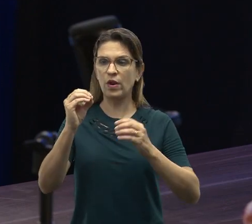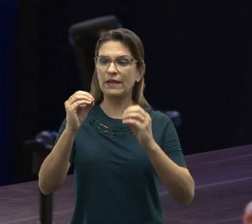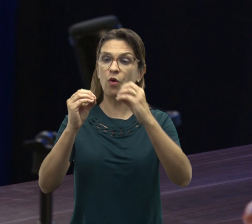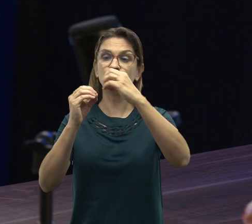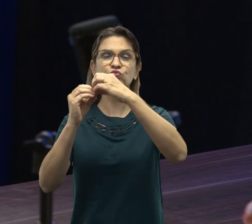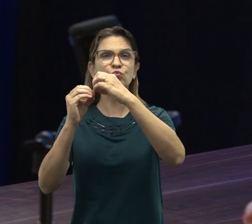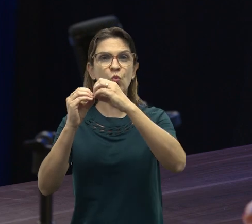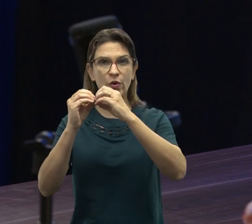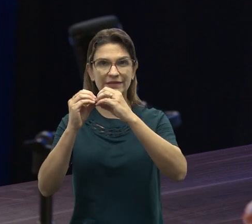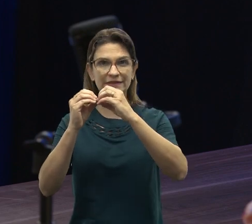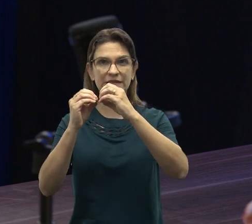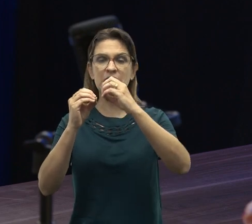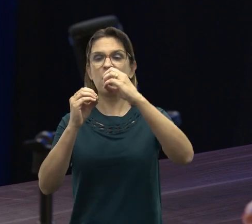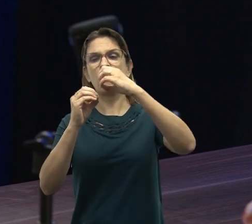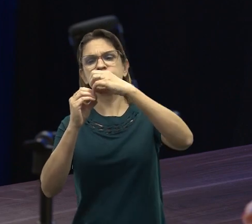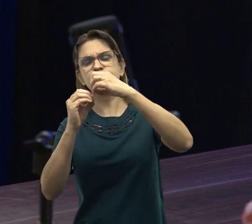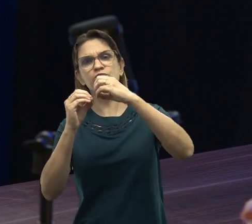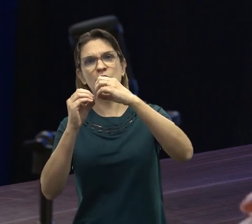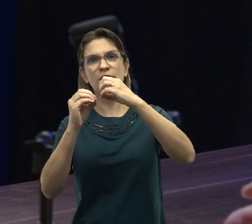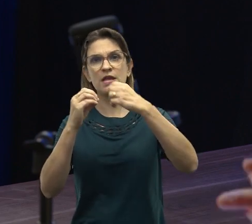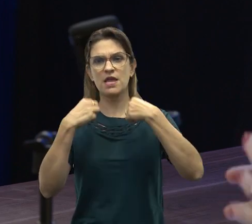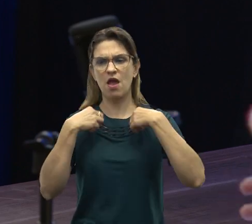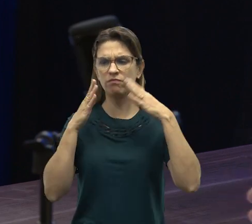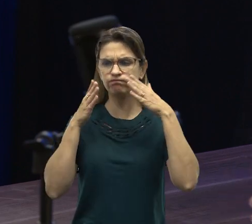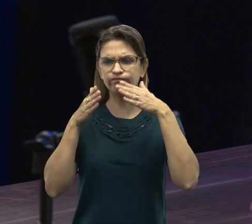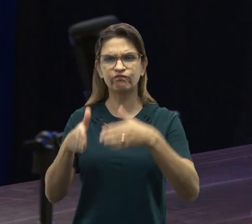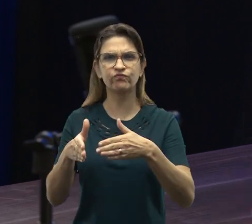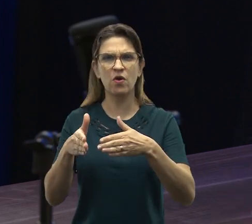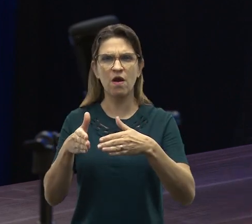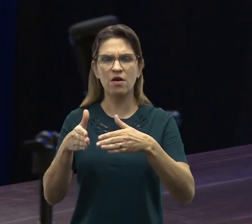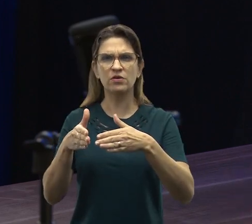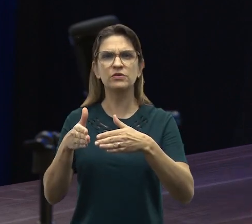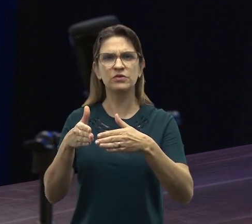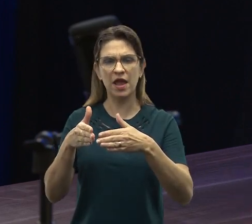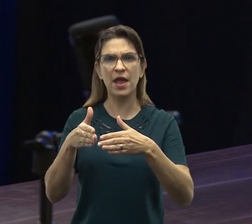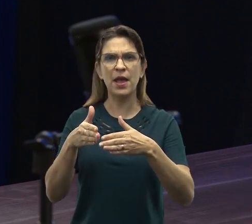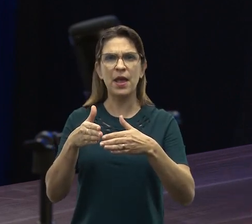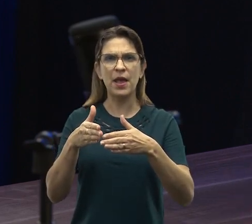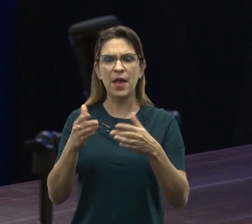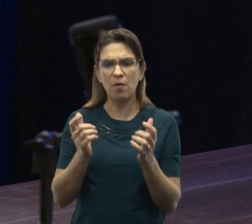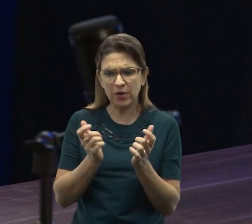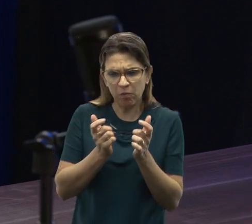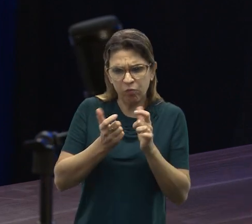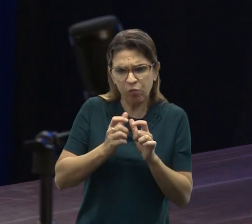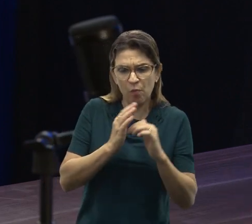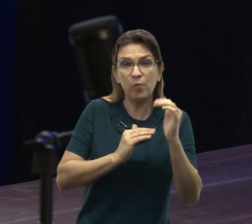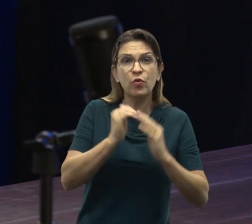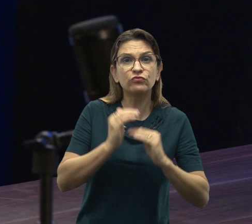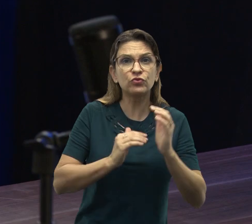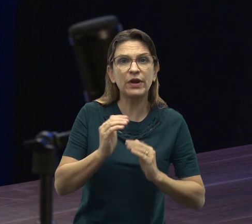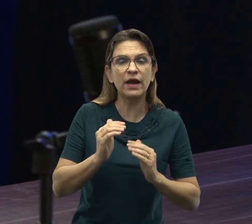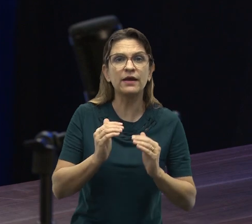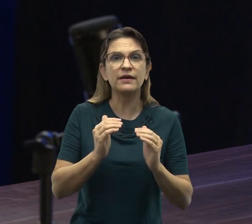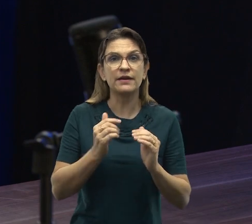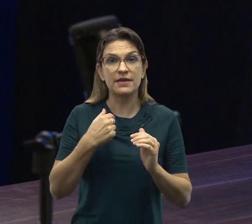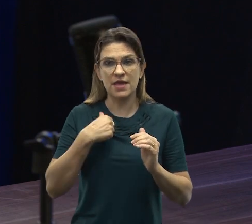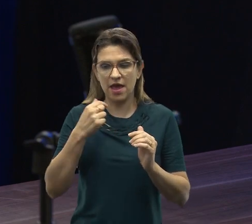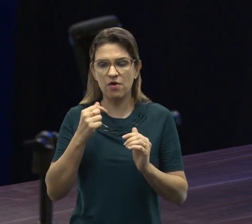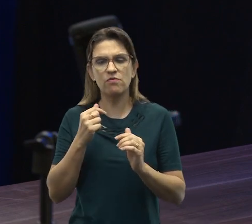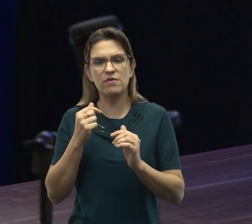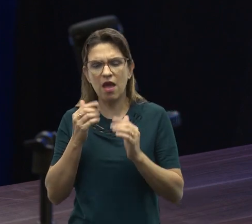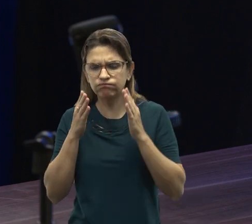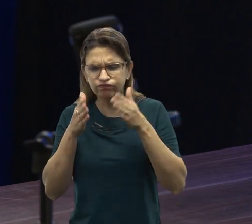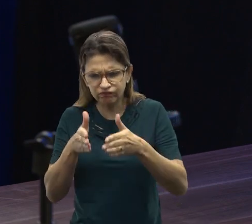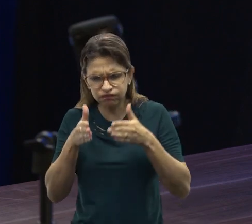que fazem essa área. E eu fui, ao longo do tempo, me subespecializando muito nisso. Então, hoje eu